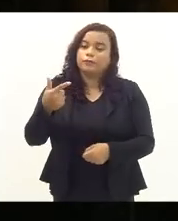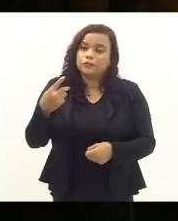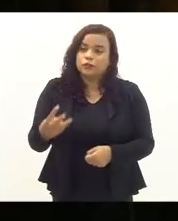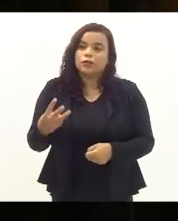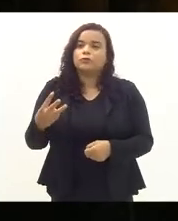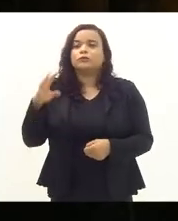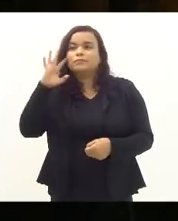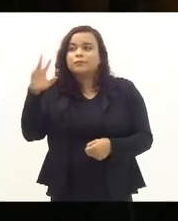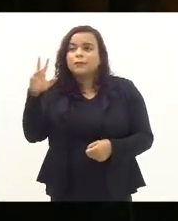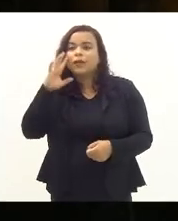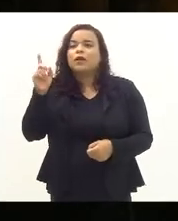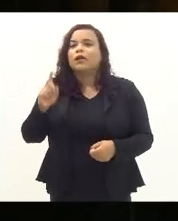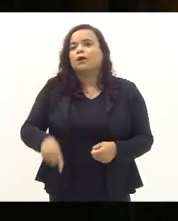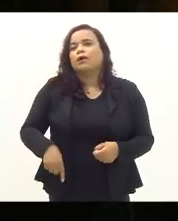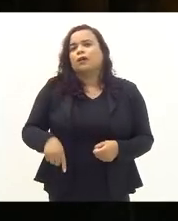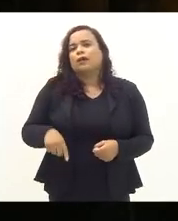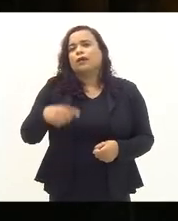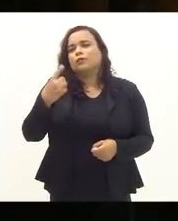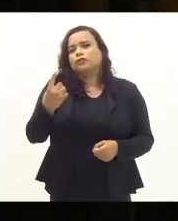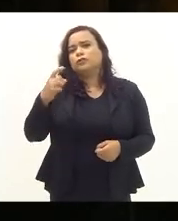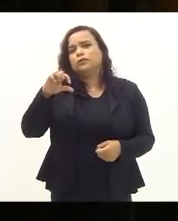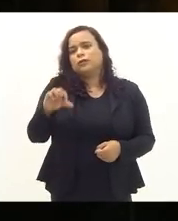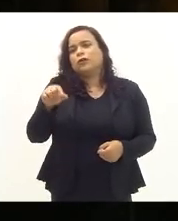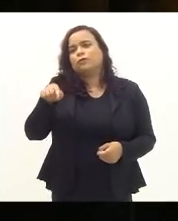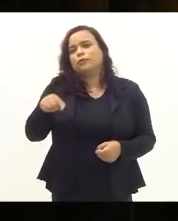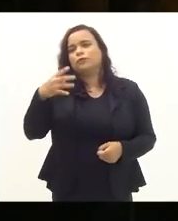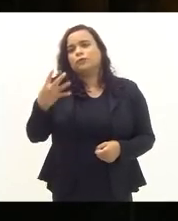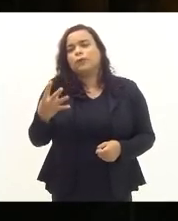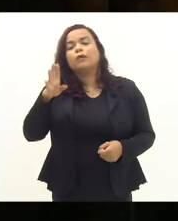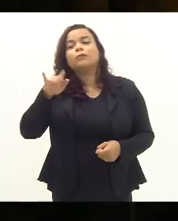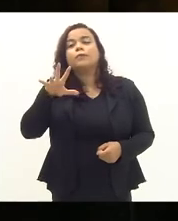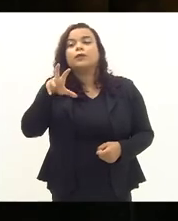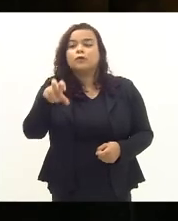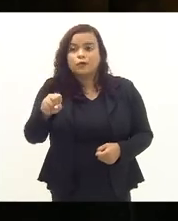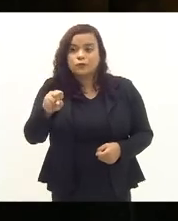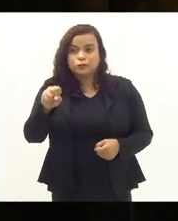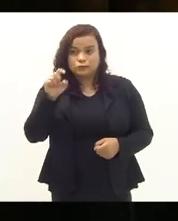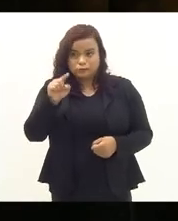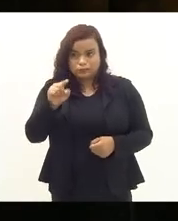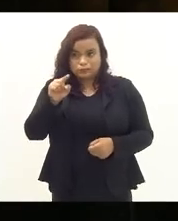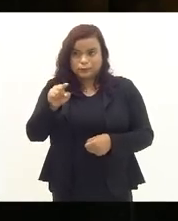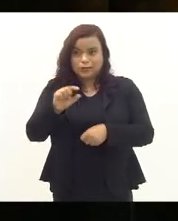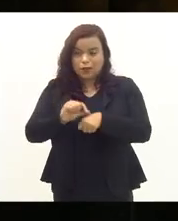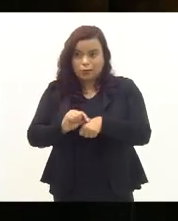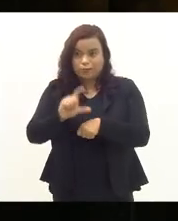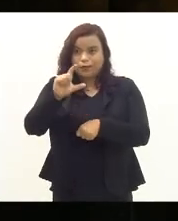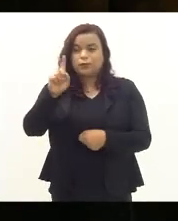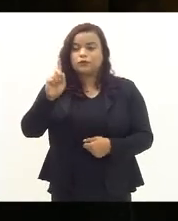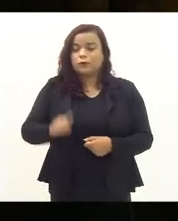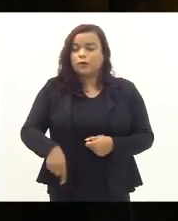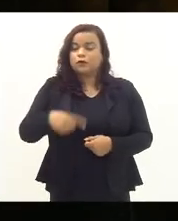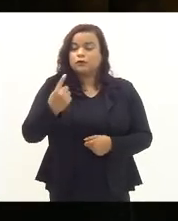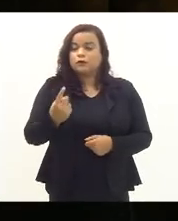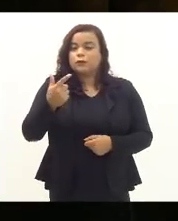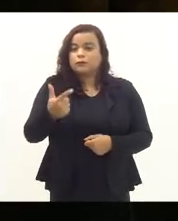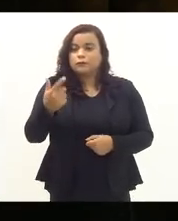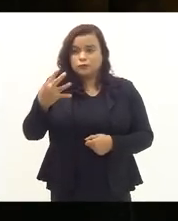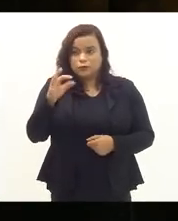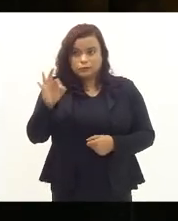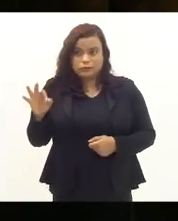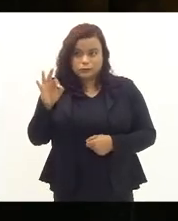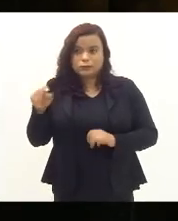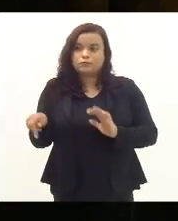na ordem de 19. 4 bilhões Esse aumento é de 124 por